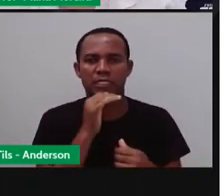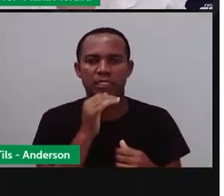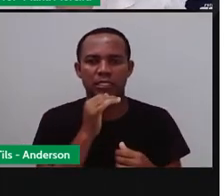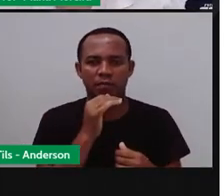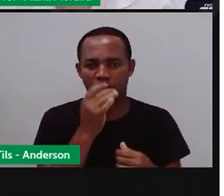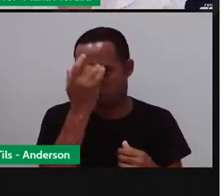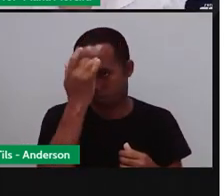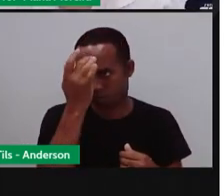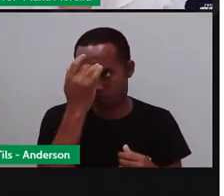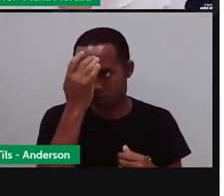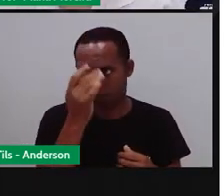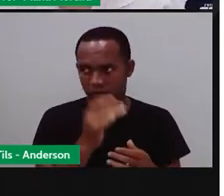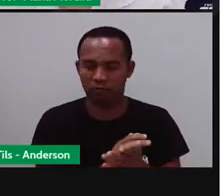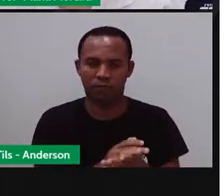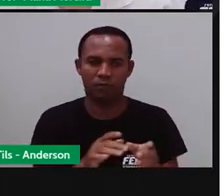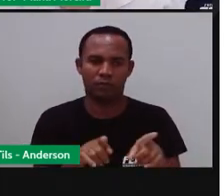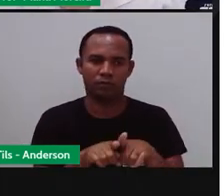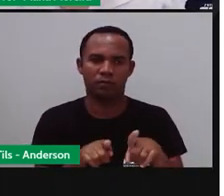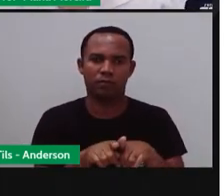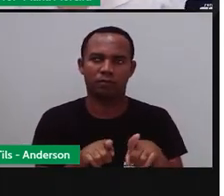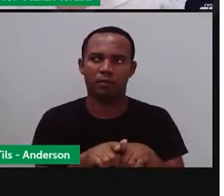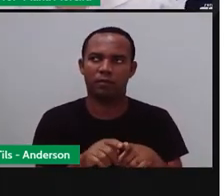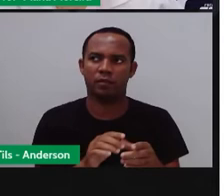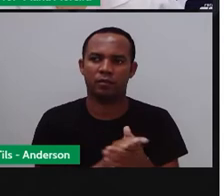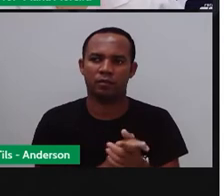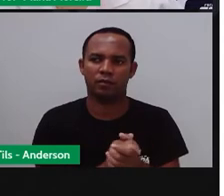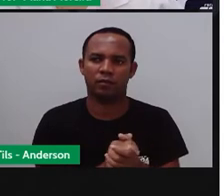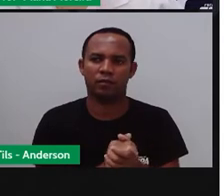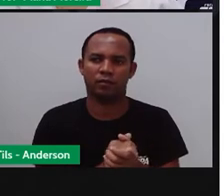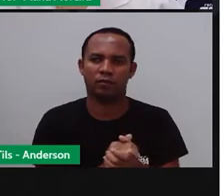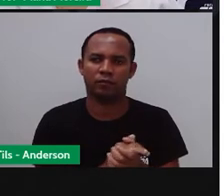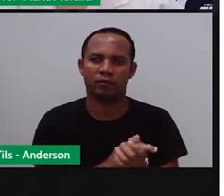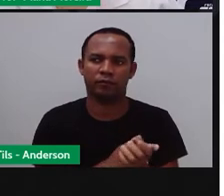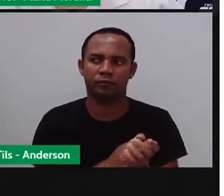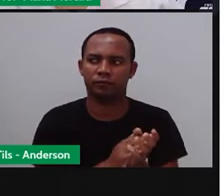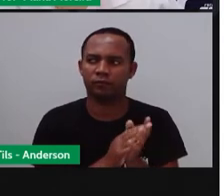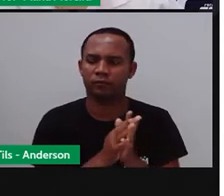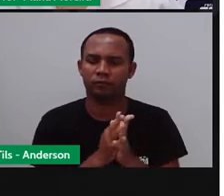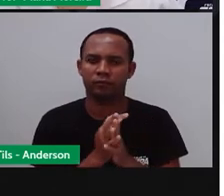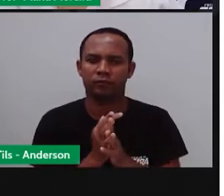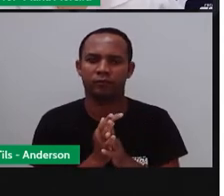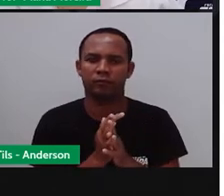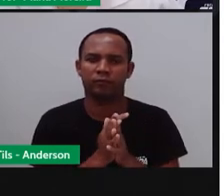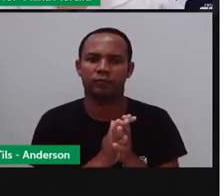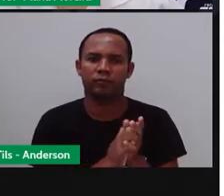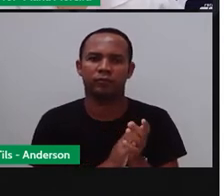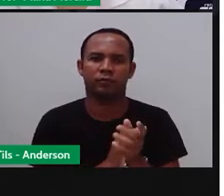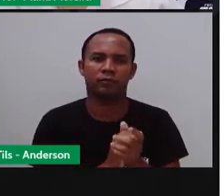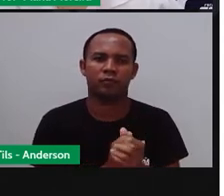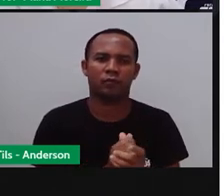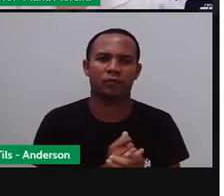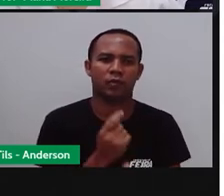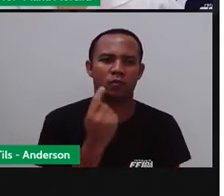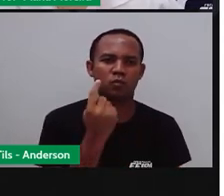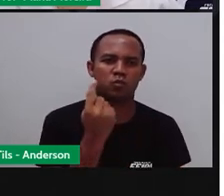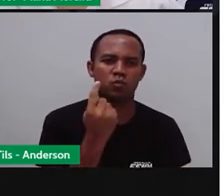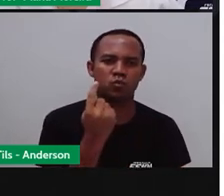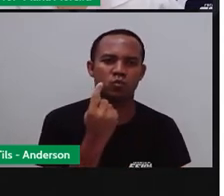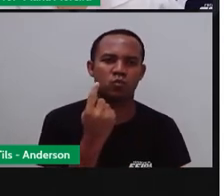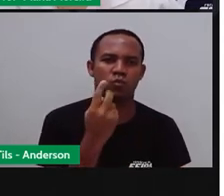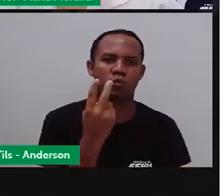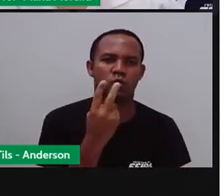gente vir aqui o quê? E fazer a contagem. Vamos lá. Um,